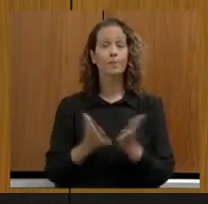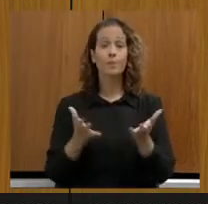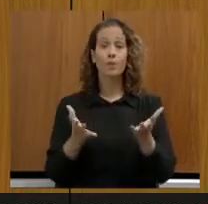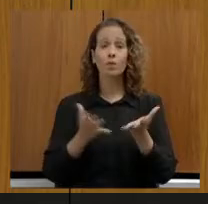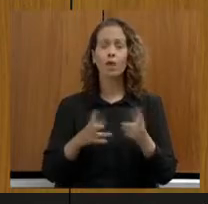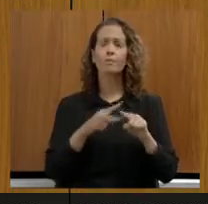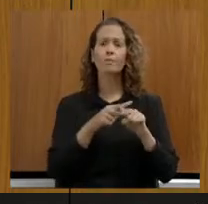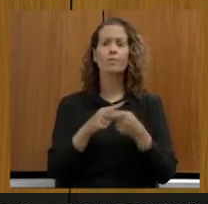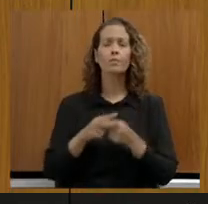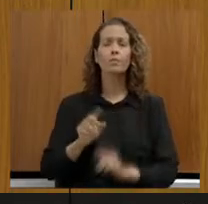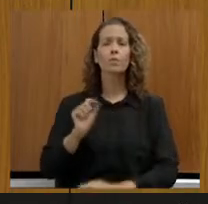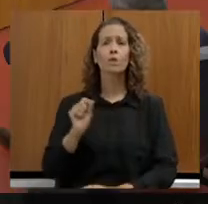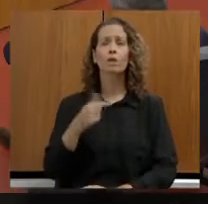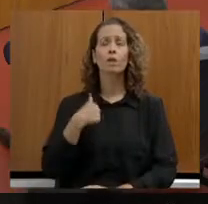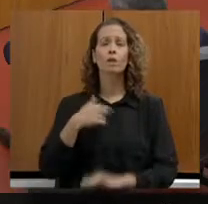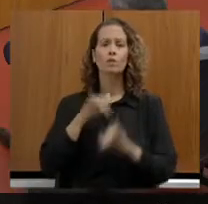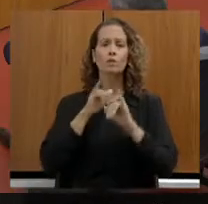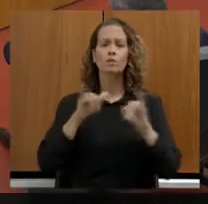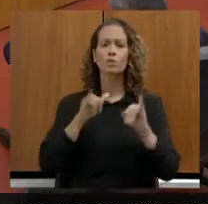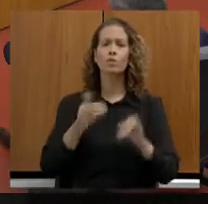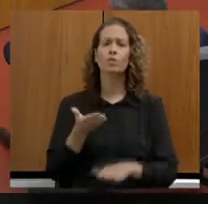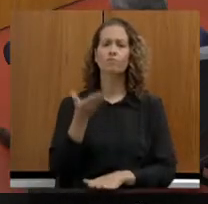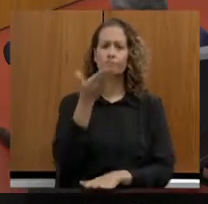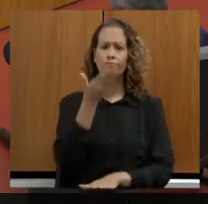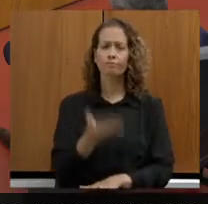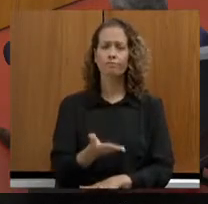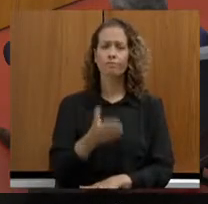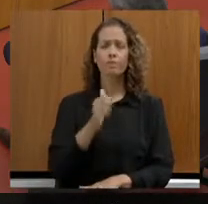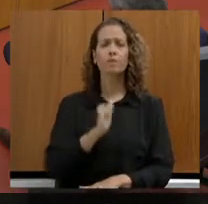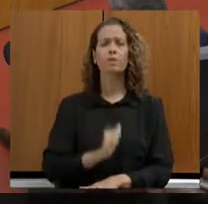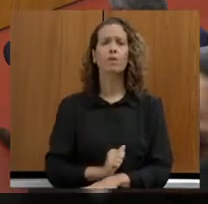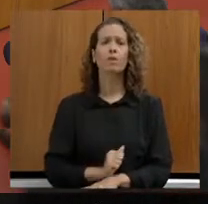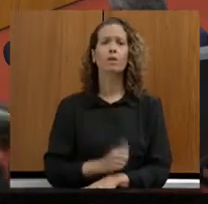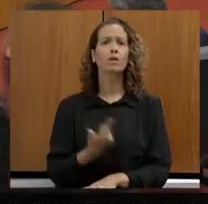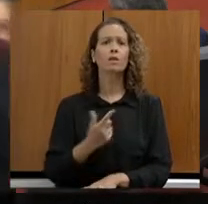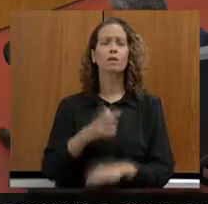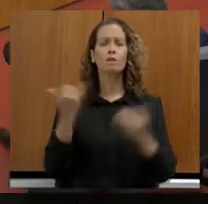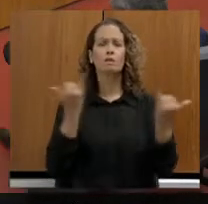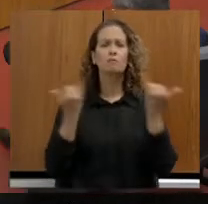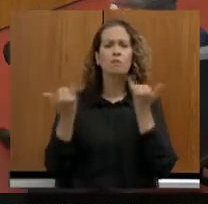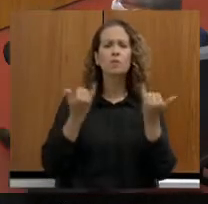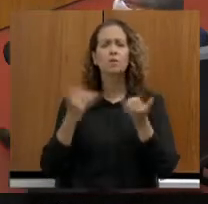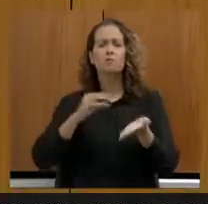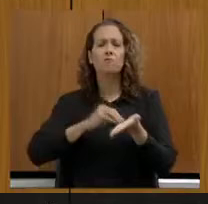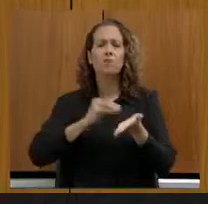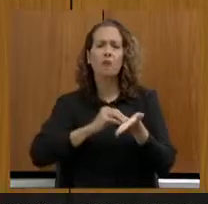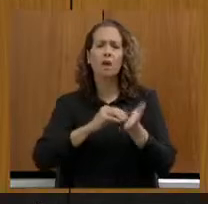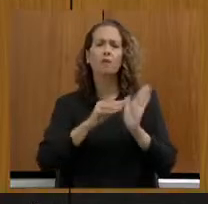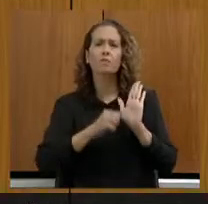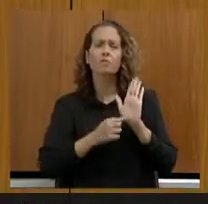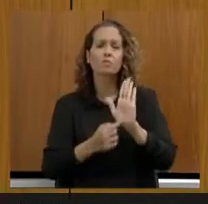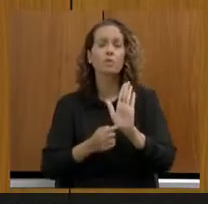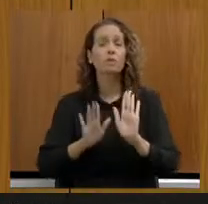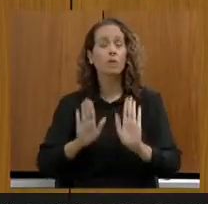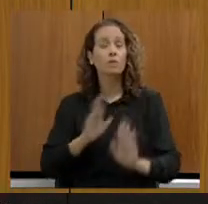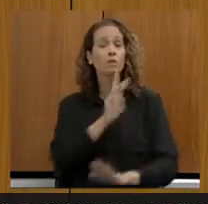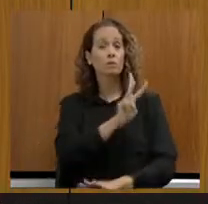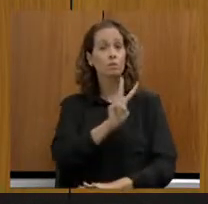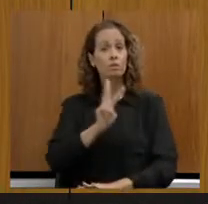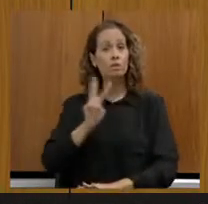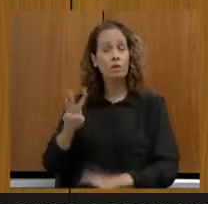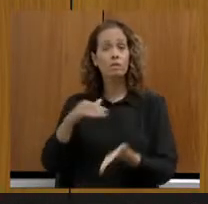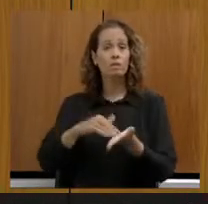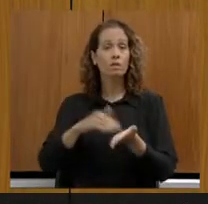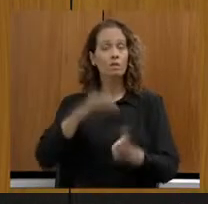fazer uma correção que eu disse a senhora que não estava publicado as informações e de fato no site da Secretaria